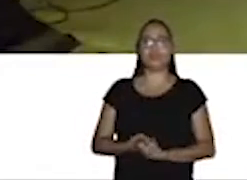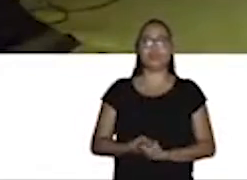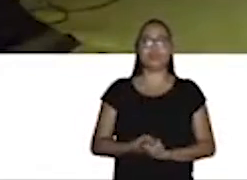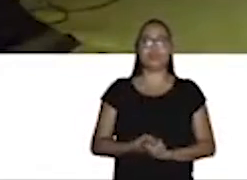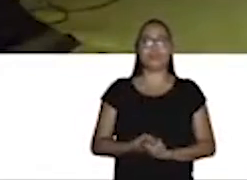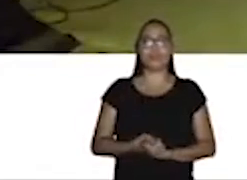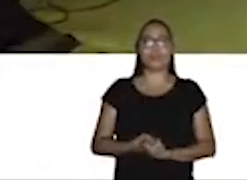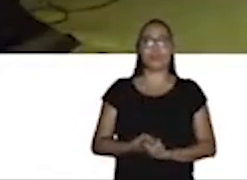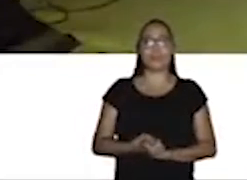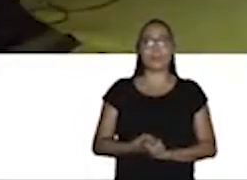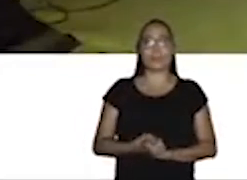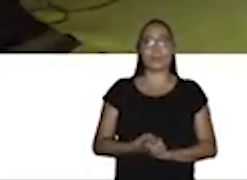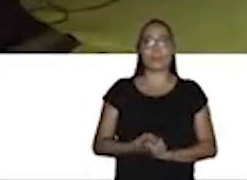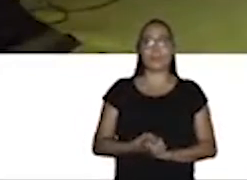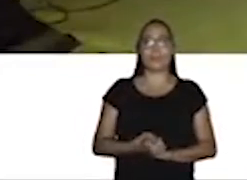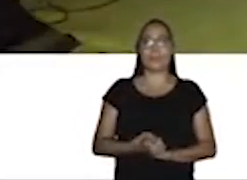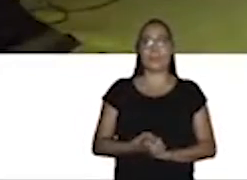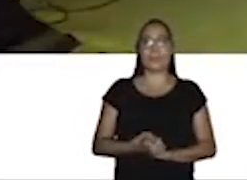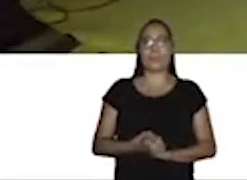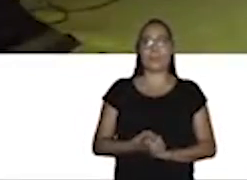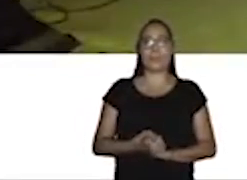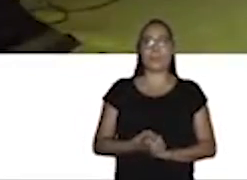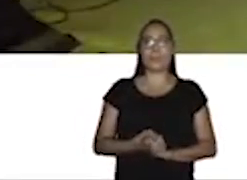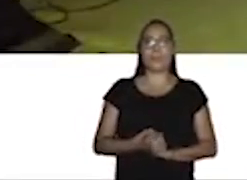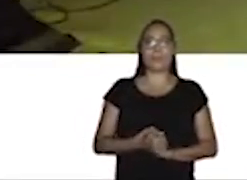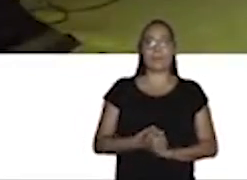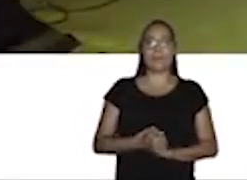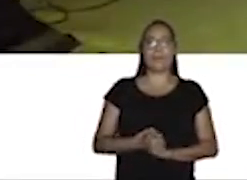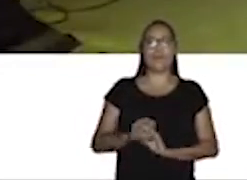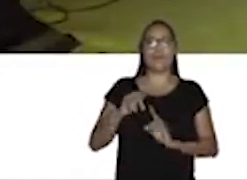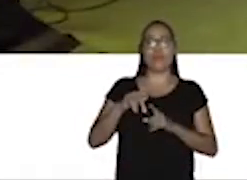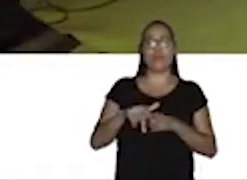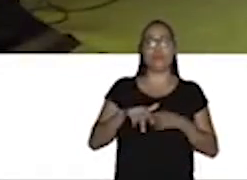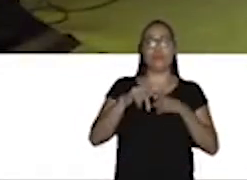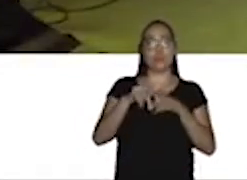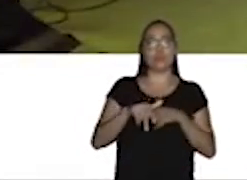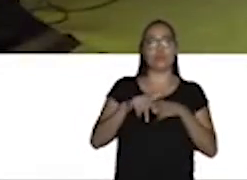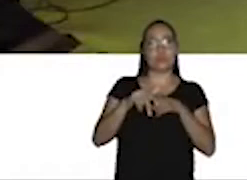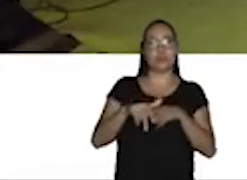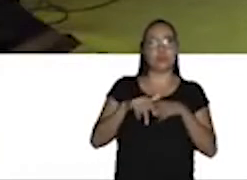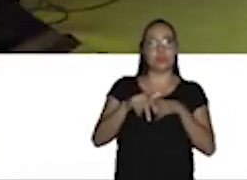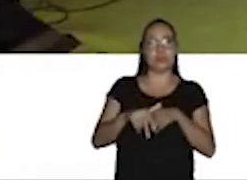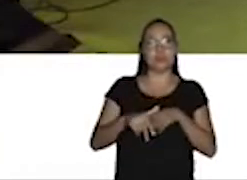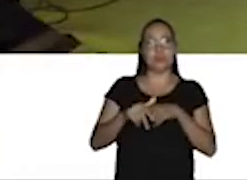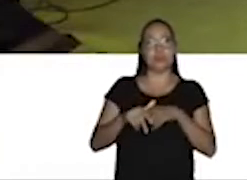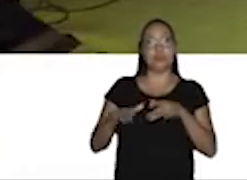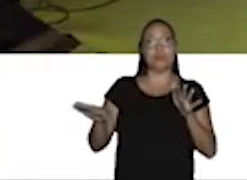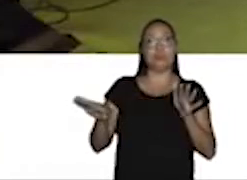O zaino mascava o freio, gemendo e comendo o caminho.